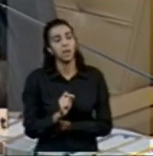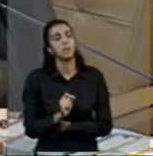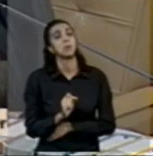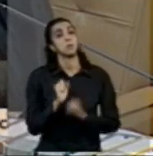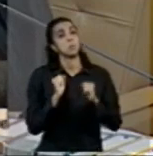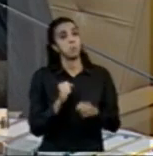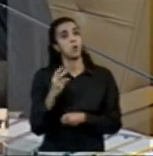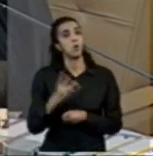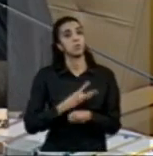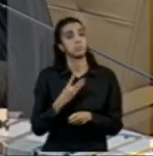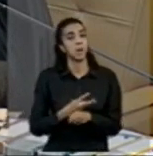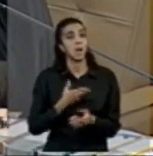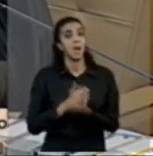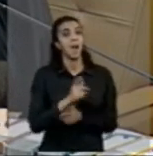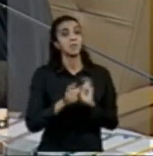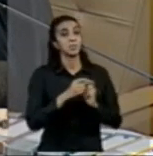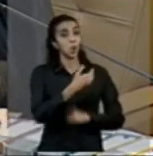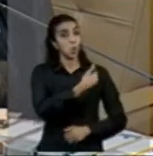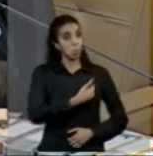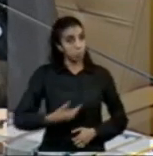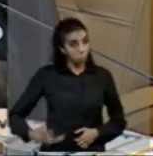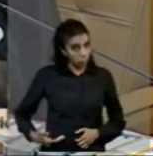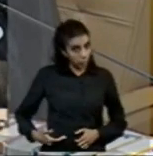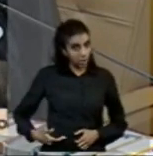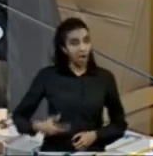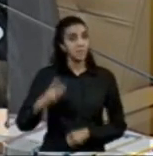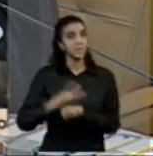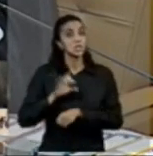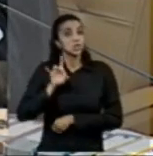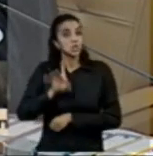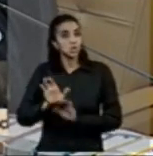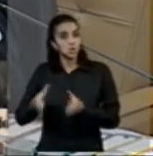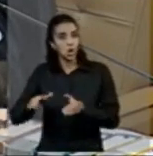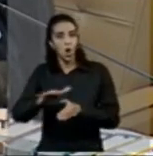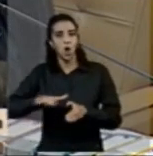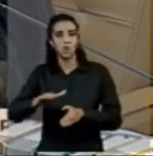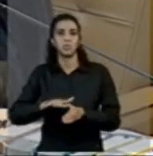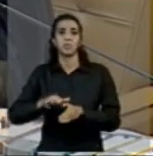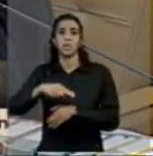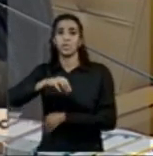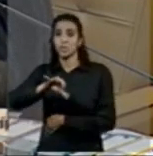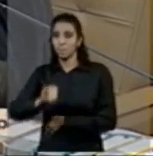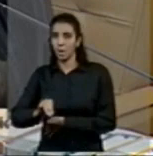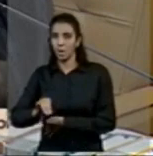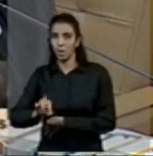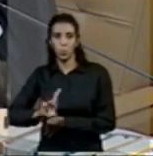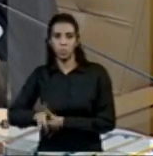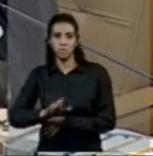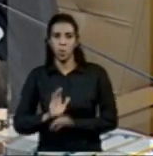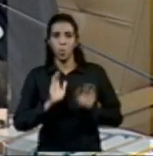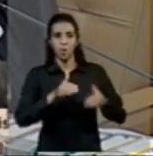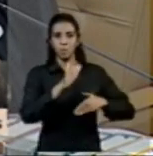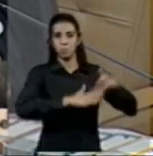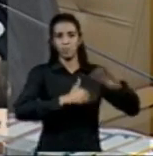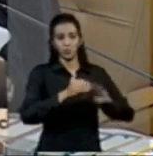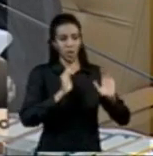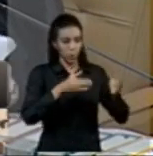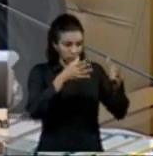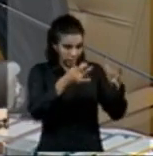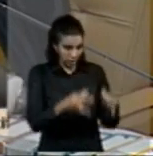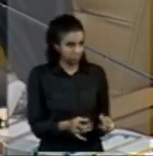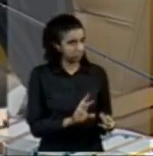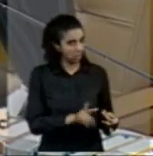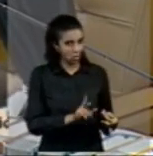autorização para a administração pública terceirizar apenas atividades meios e não suas atividades finalísticas.